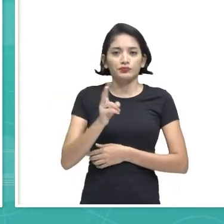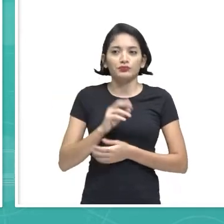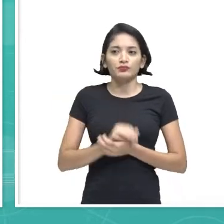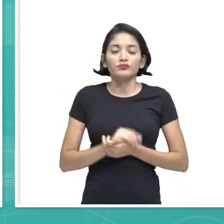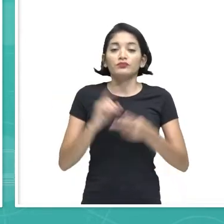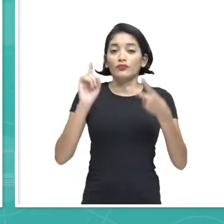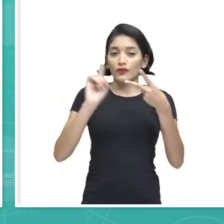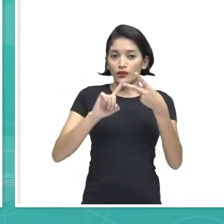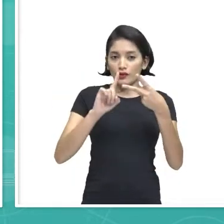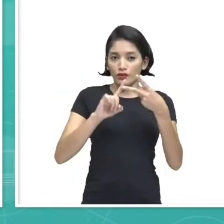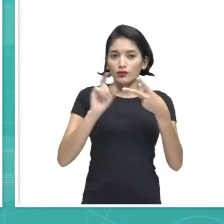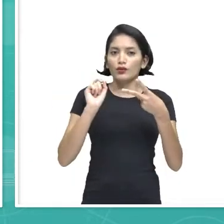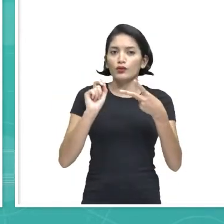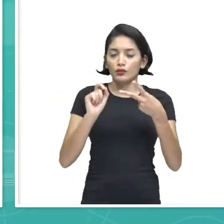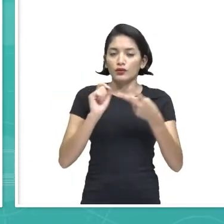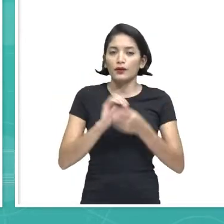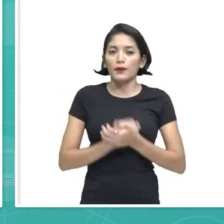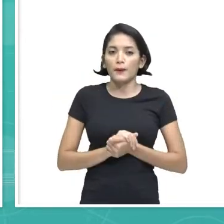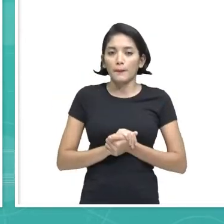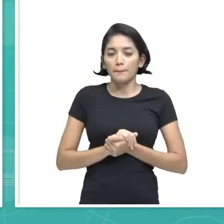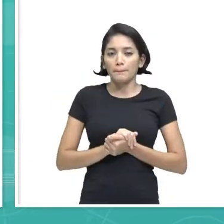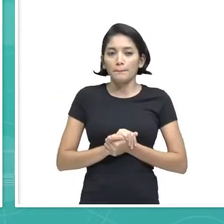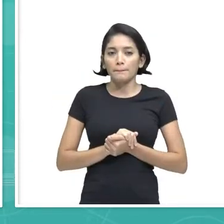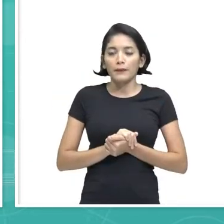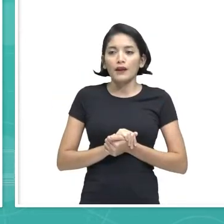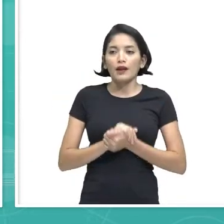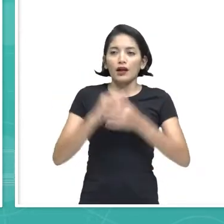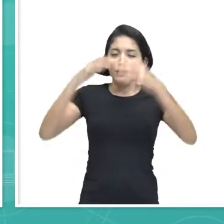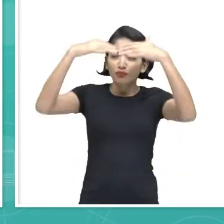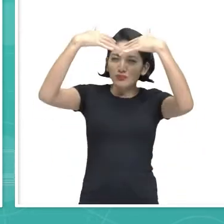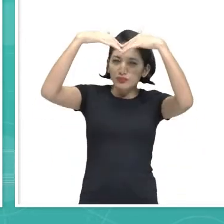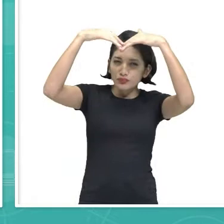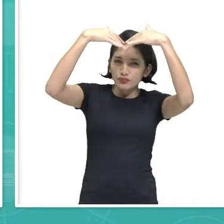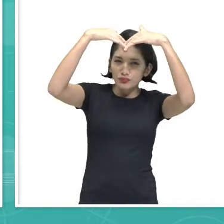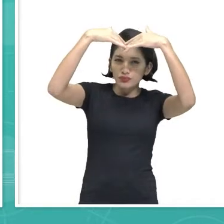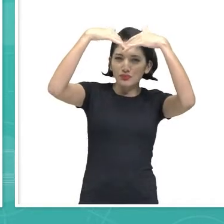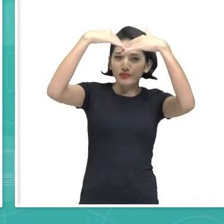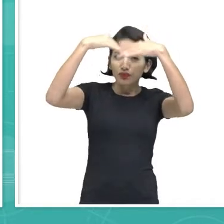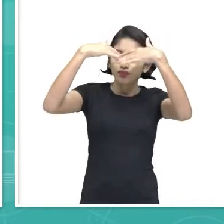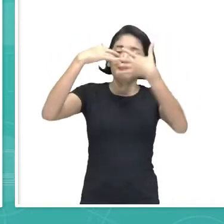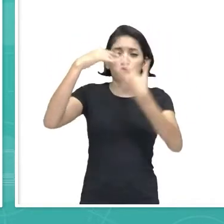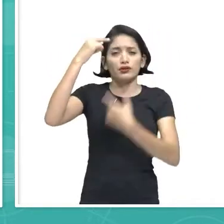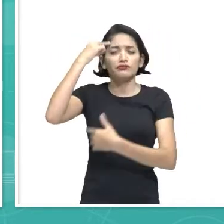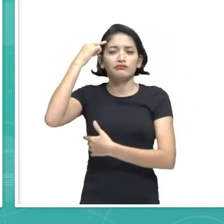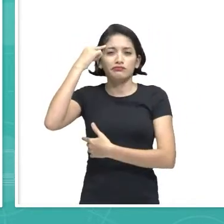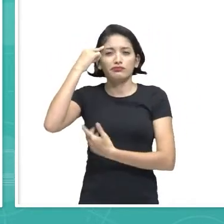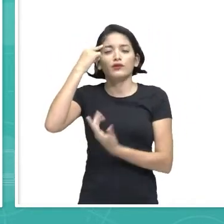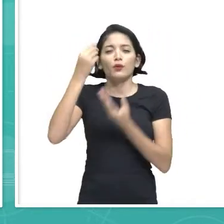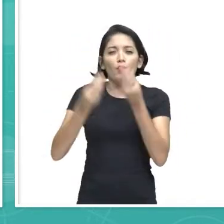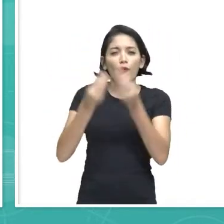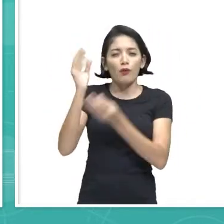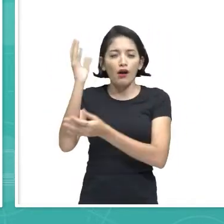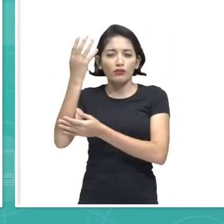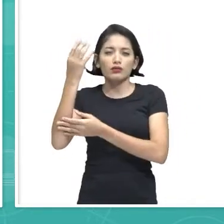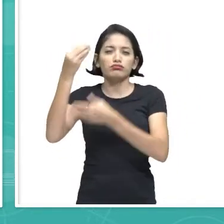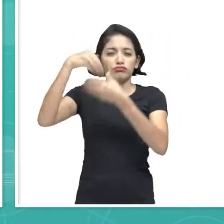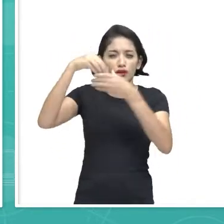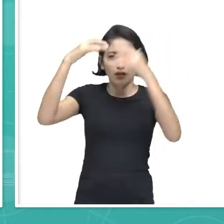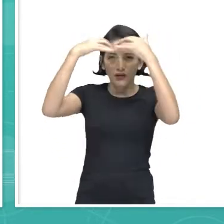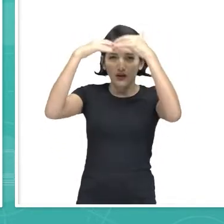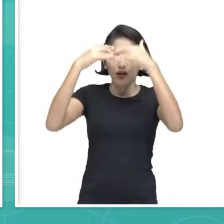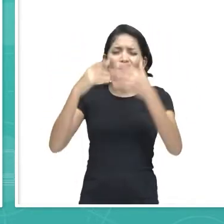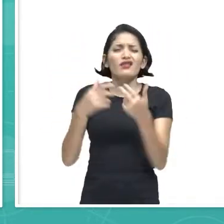de ginástica, que é a ginástica cerebral, que é aquela que vai mexer aqui, ó, com o nosso cérebro, né? E aí nós podemos